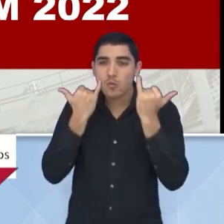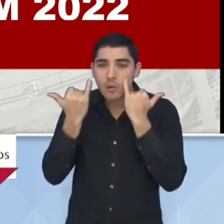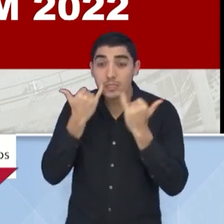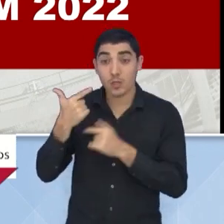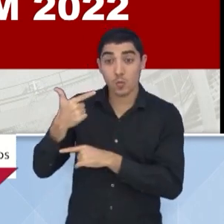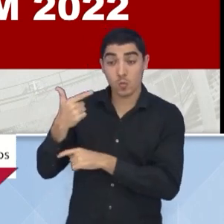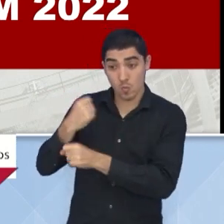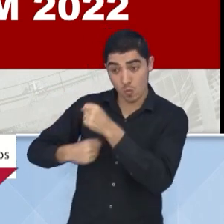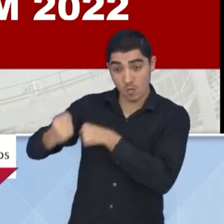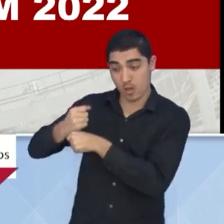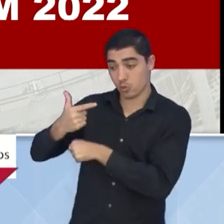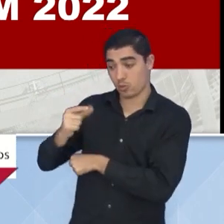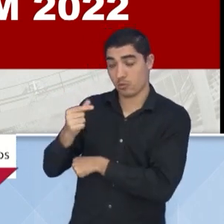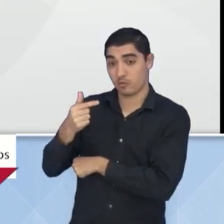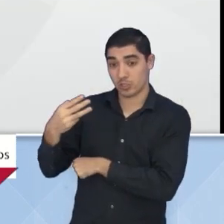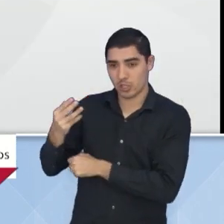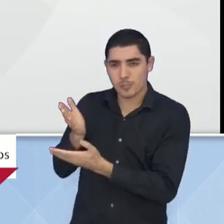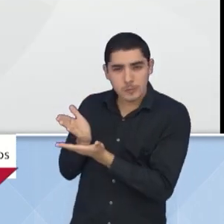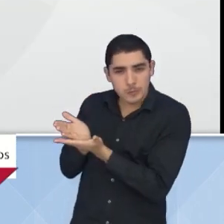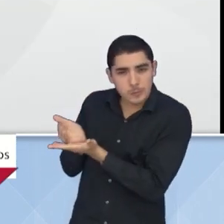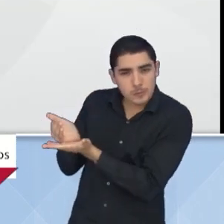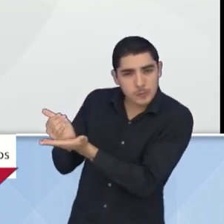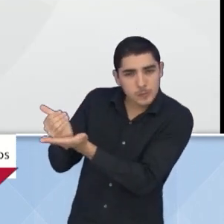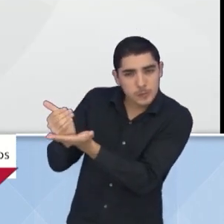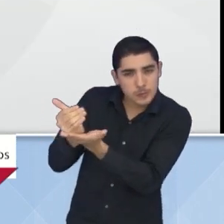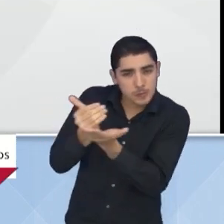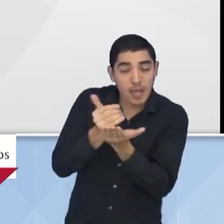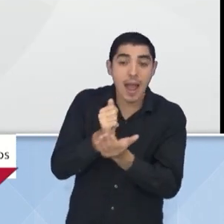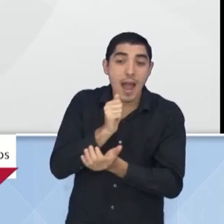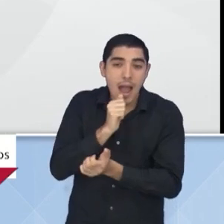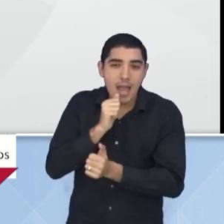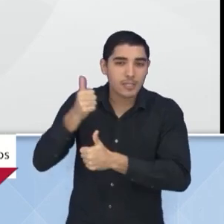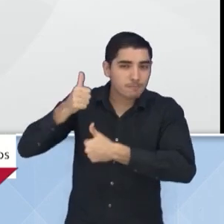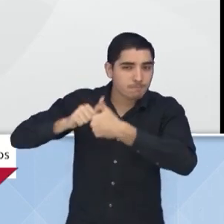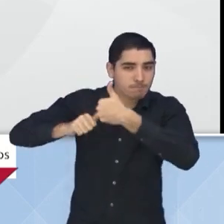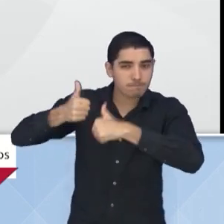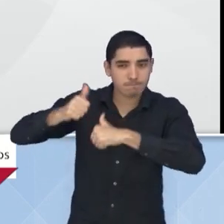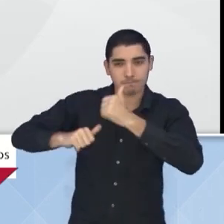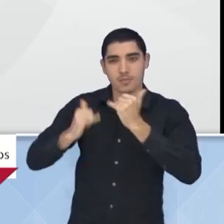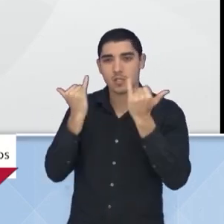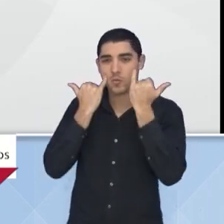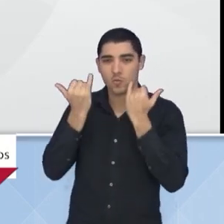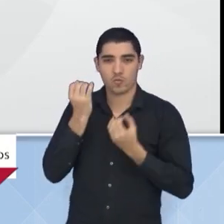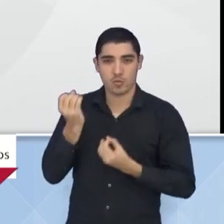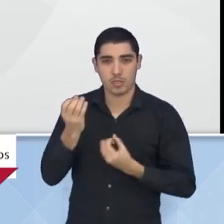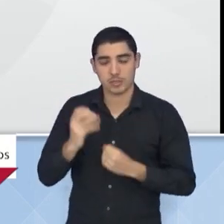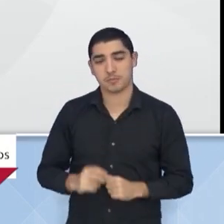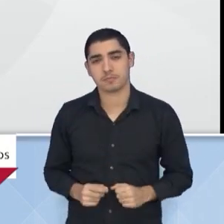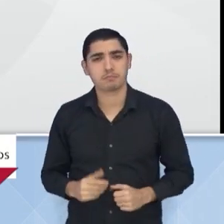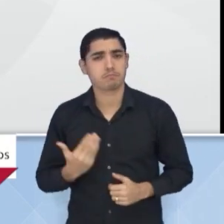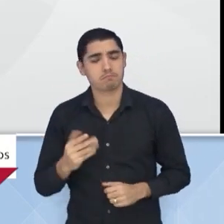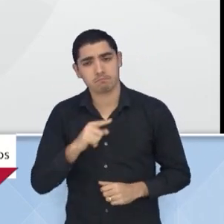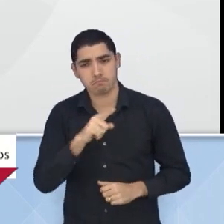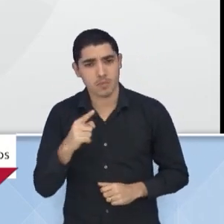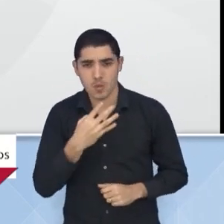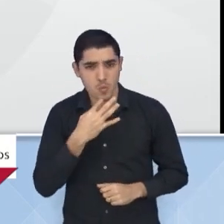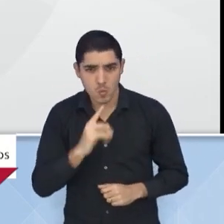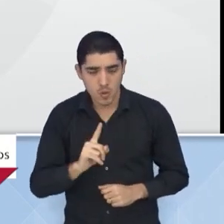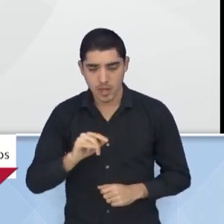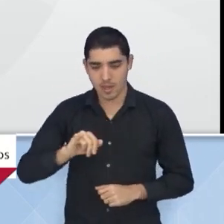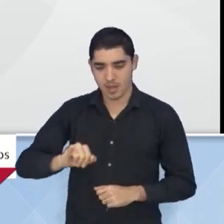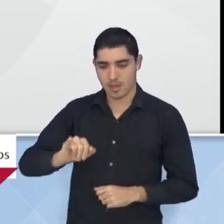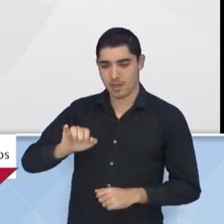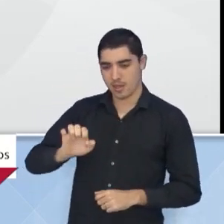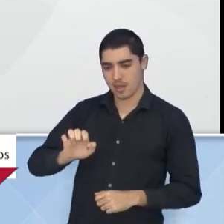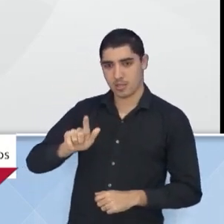estamos ainda apurando os dados bem para quem não conhece o iegm